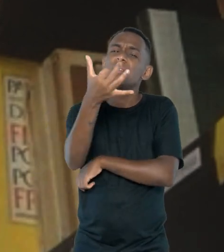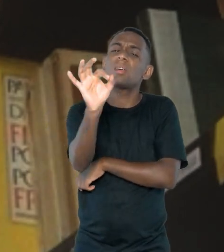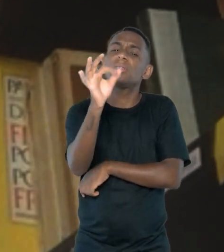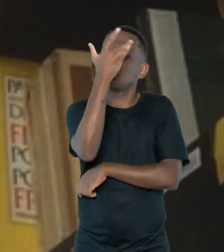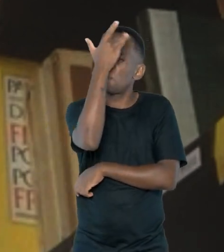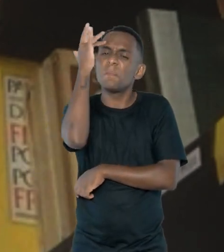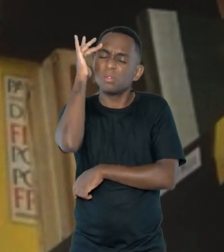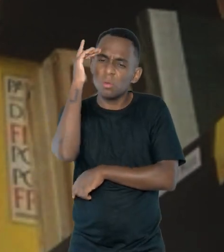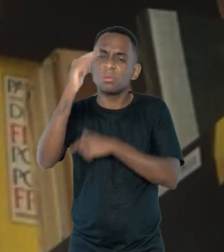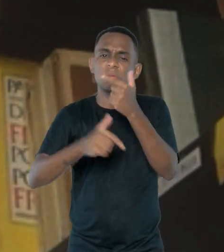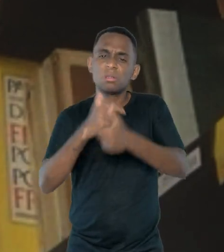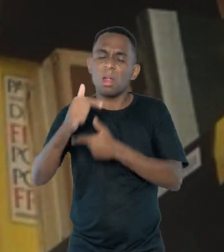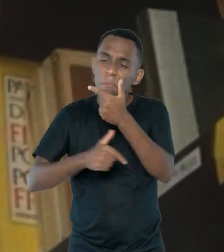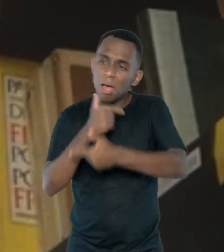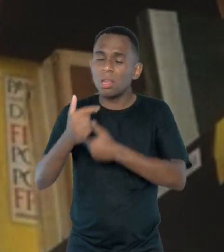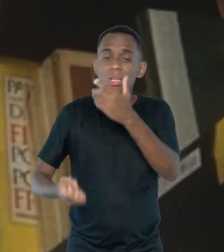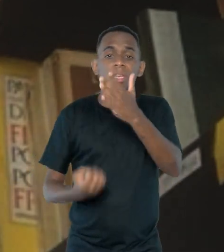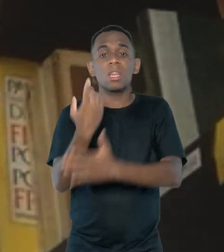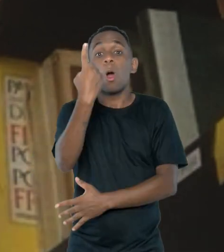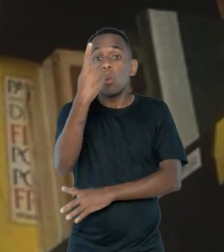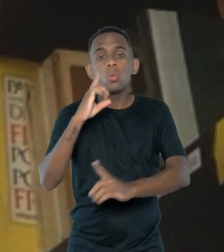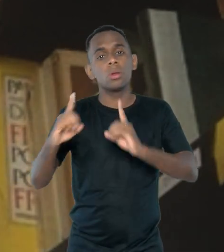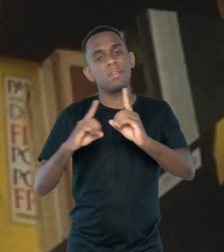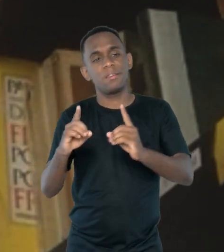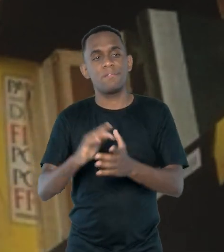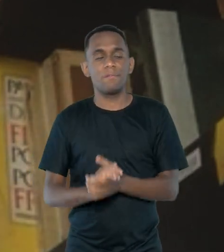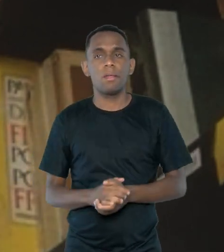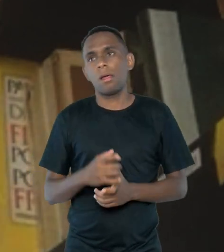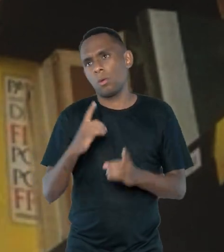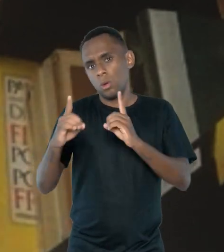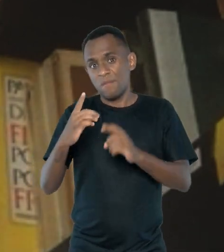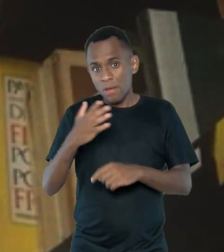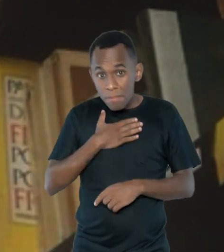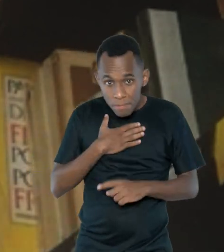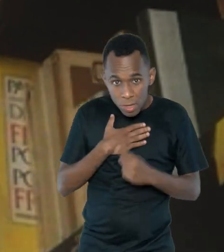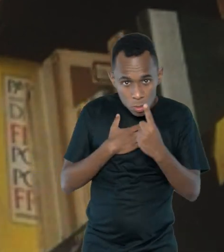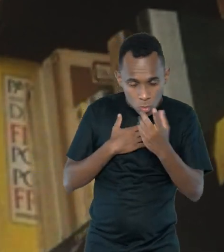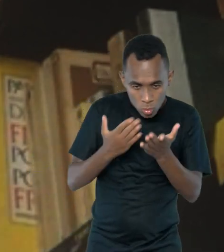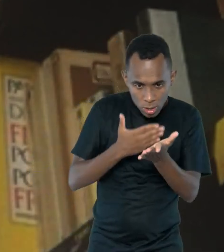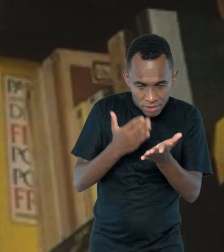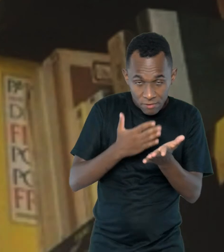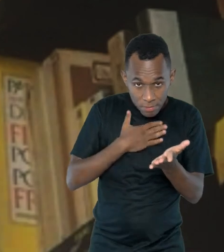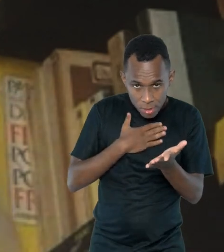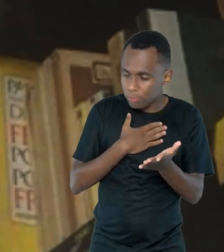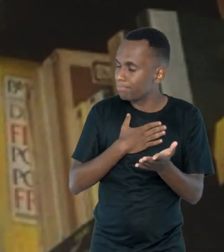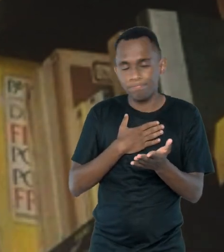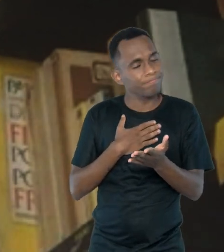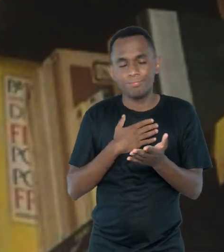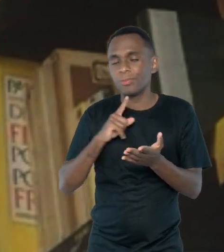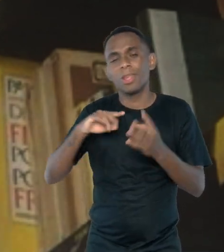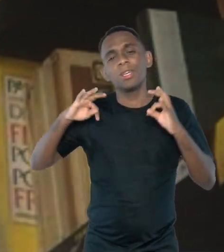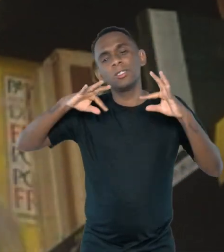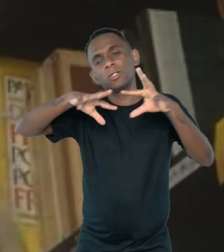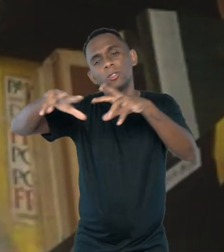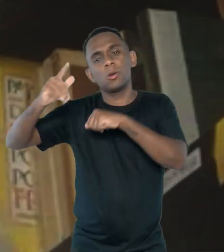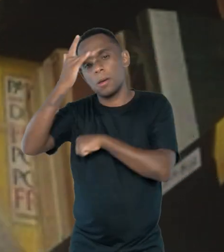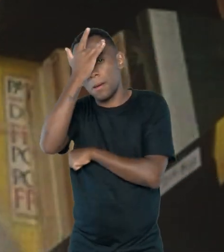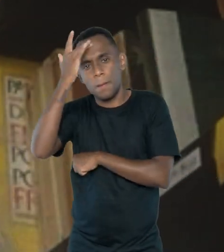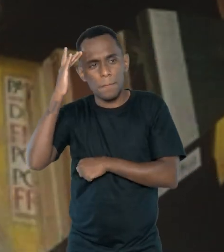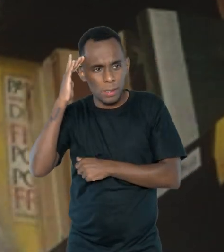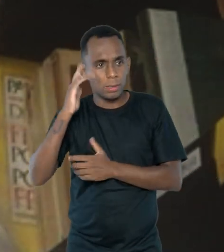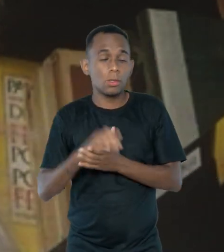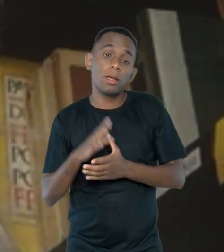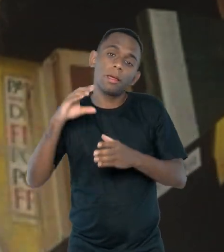se envolvem na produção de um livro. Então, eu não posso falar, esse livro é meu. Esse livro é de todo mundo. E, quando ele